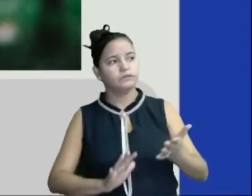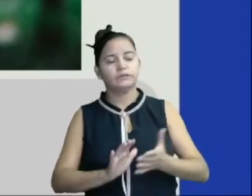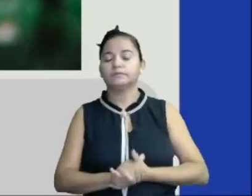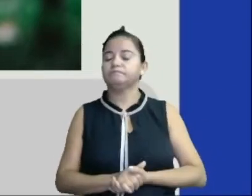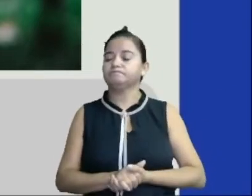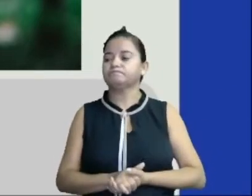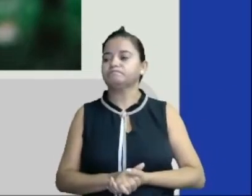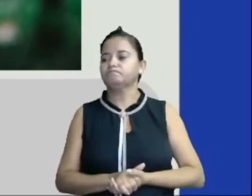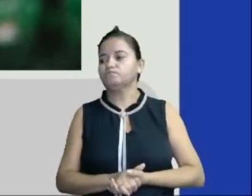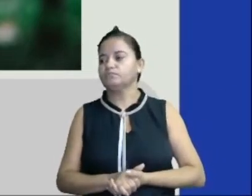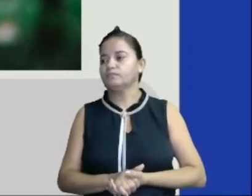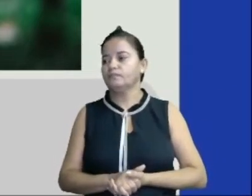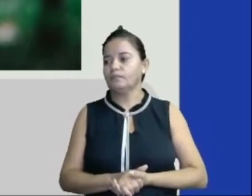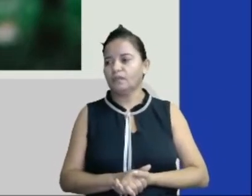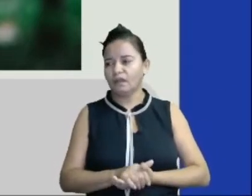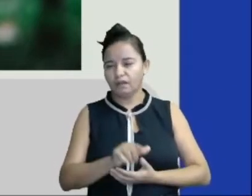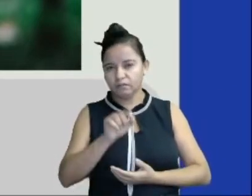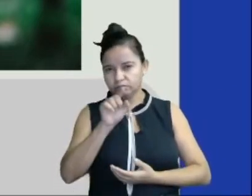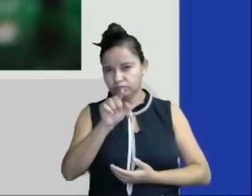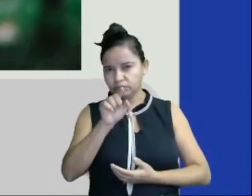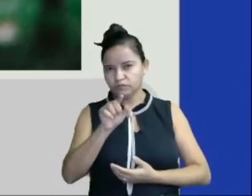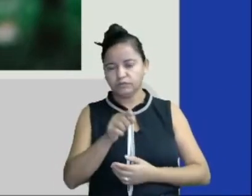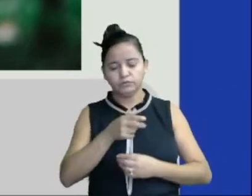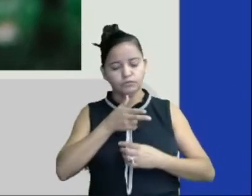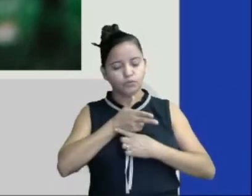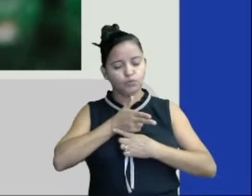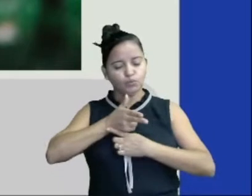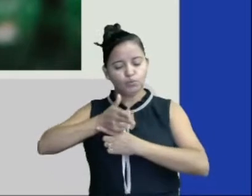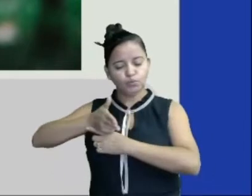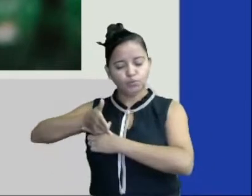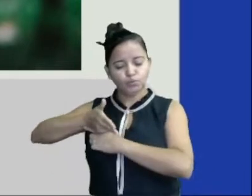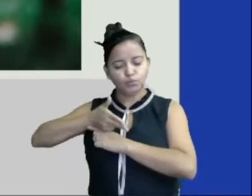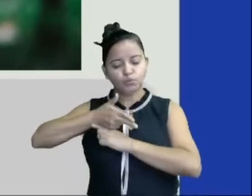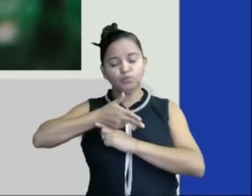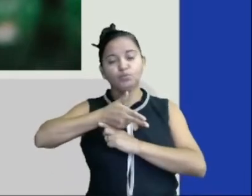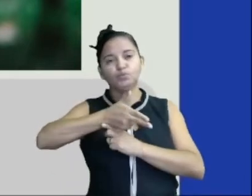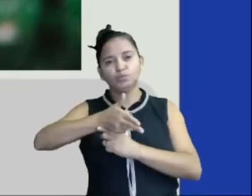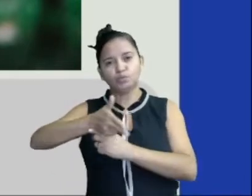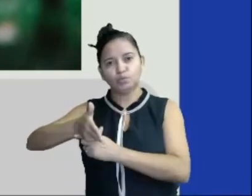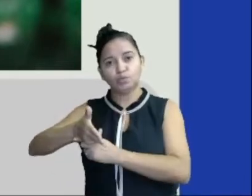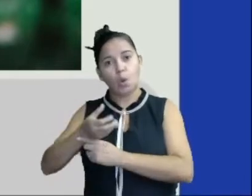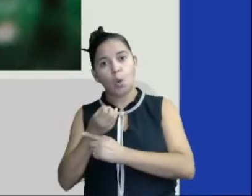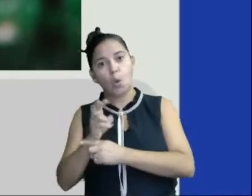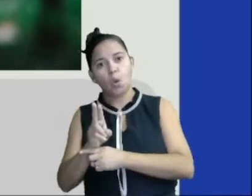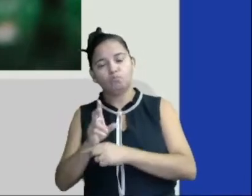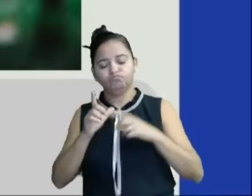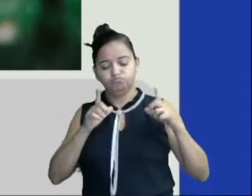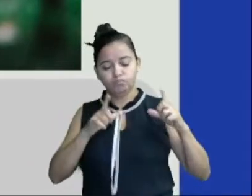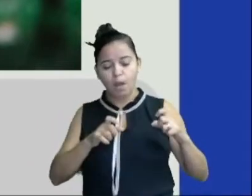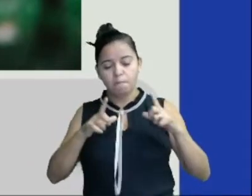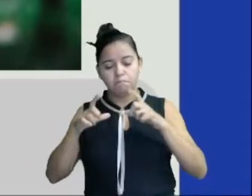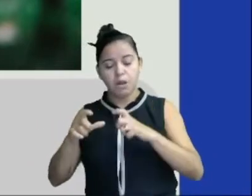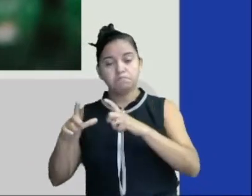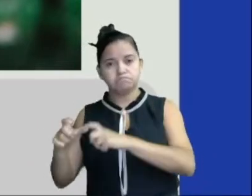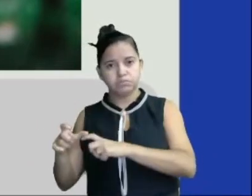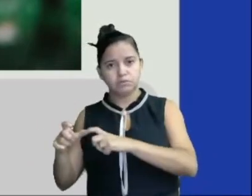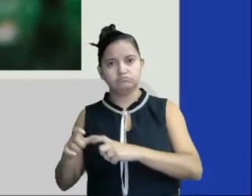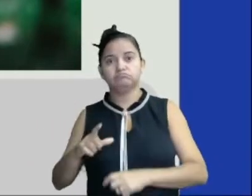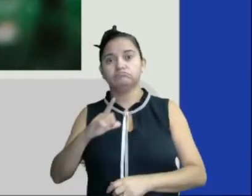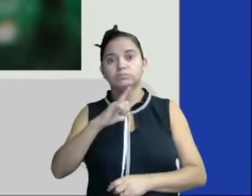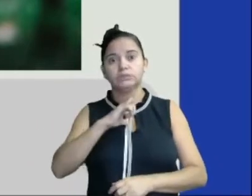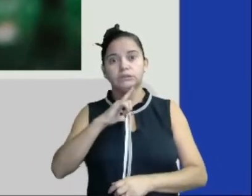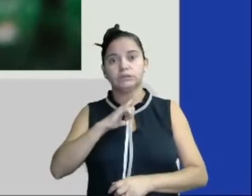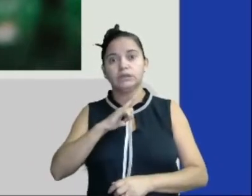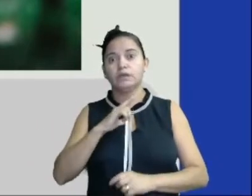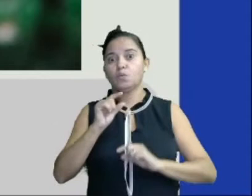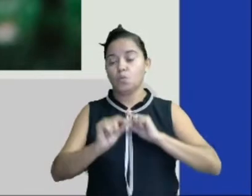fotografar, certo? E fazer uma gravação em vídeo de uma região próxima à sua casa que tenha sofrido um processo